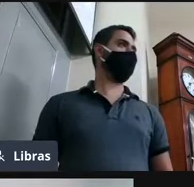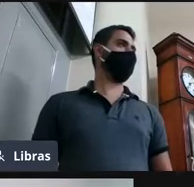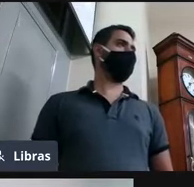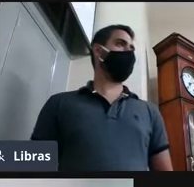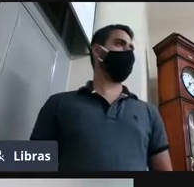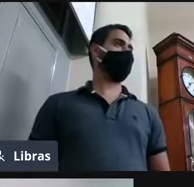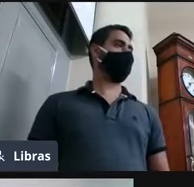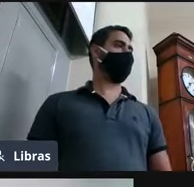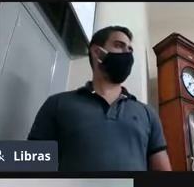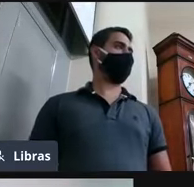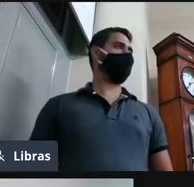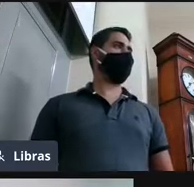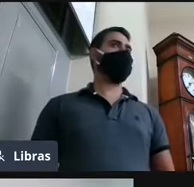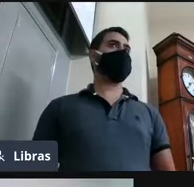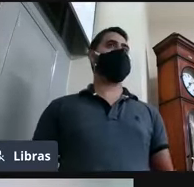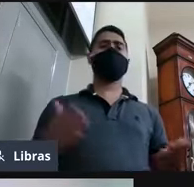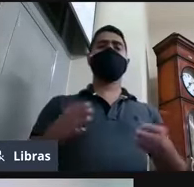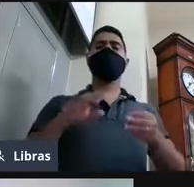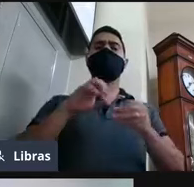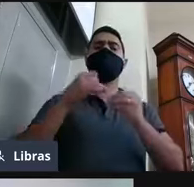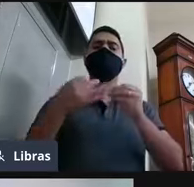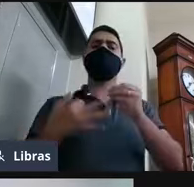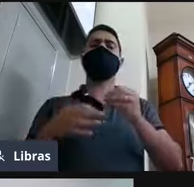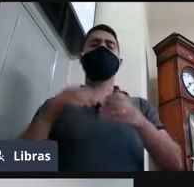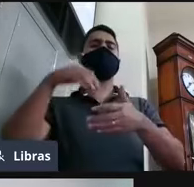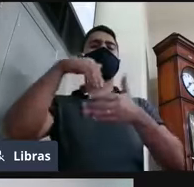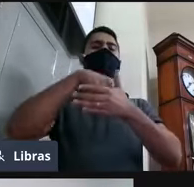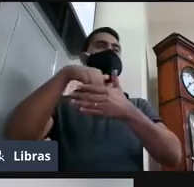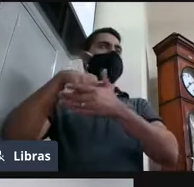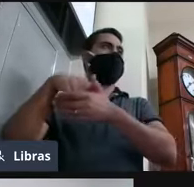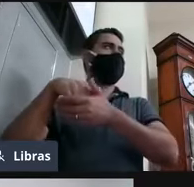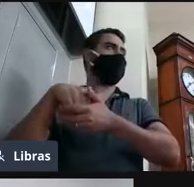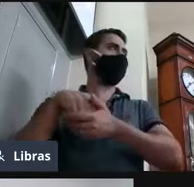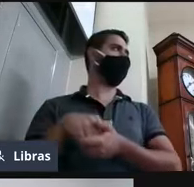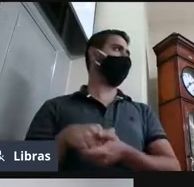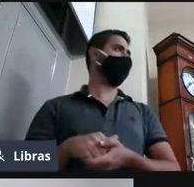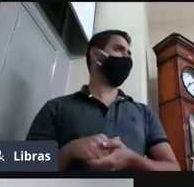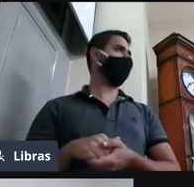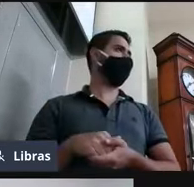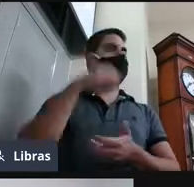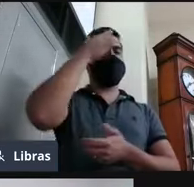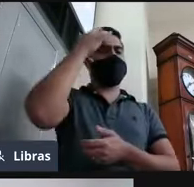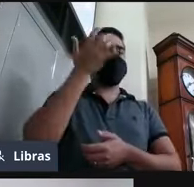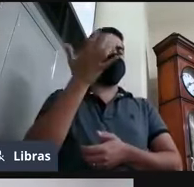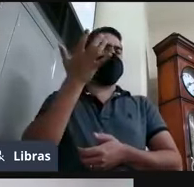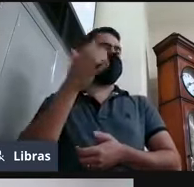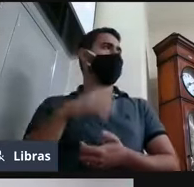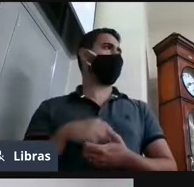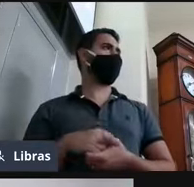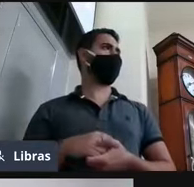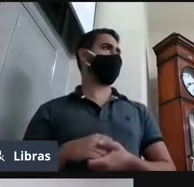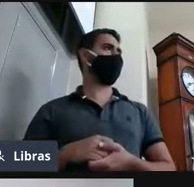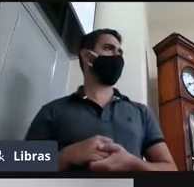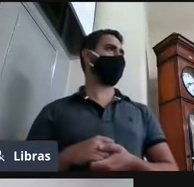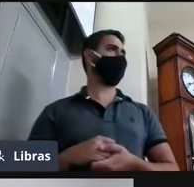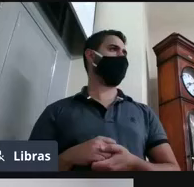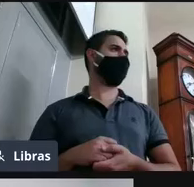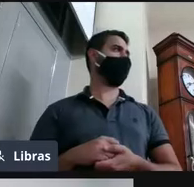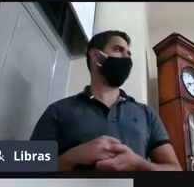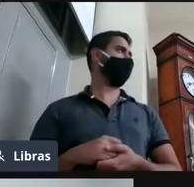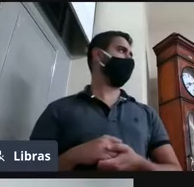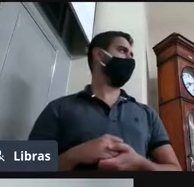Vamos para a justificativa dos votos das pessoas que assim queiram. Doutor Saulo não está